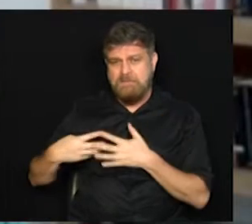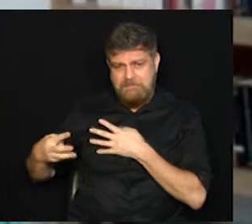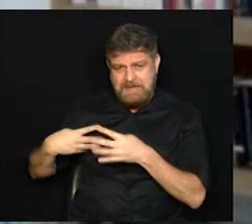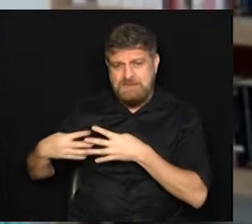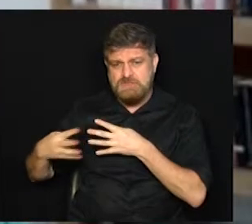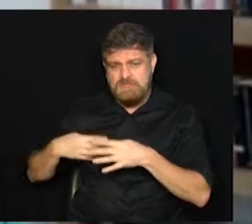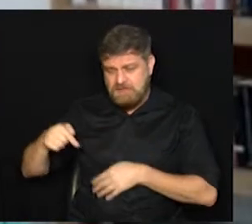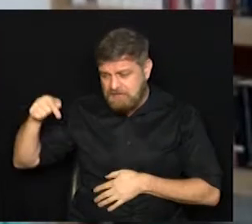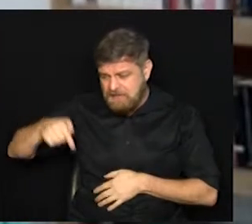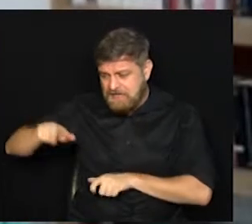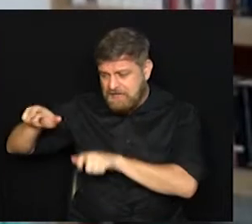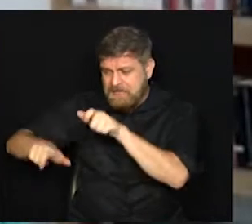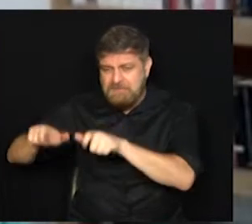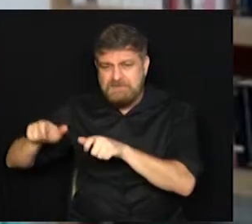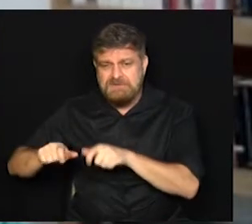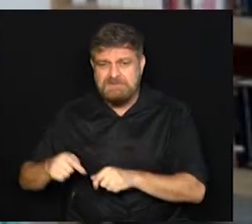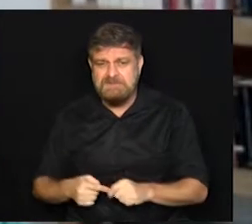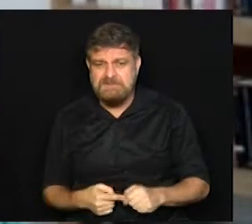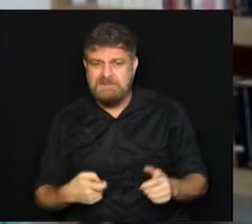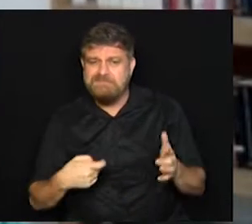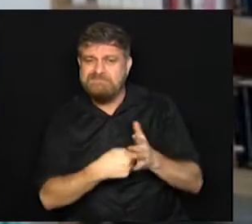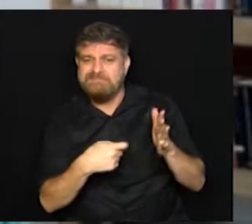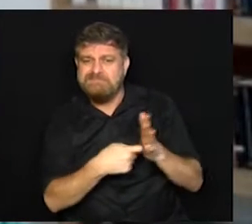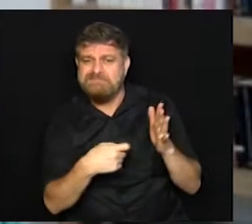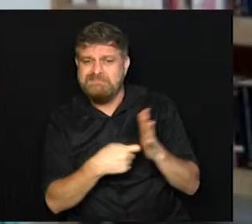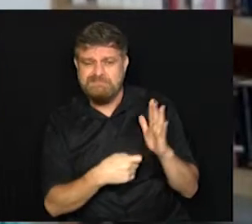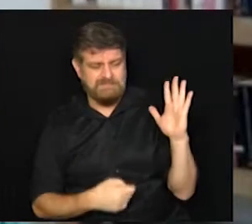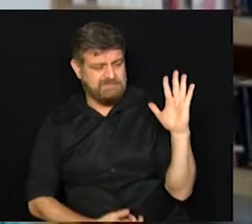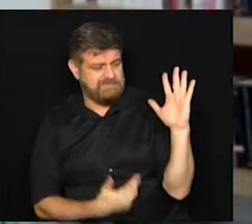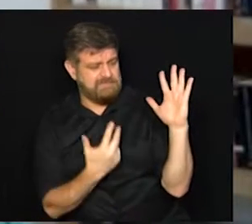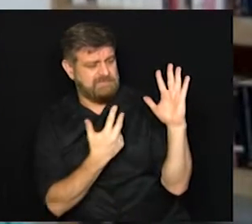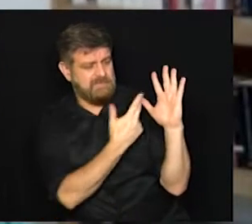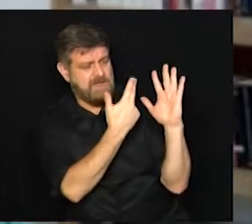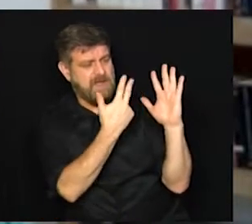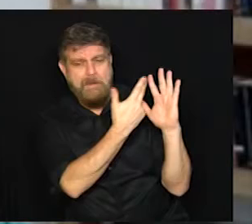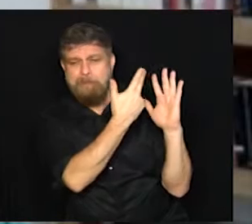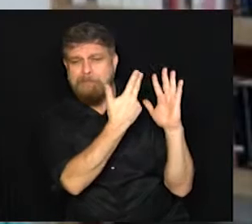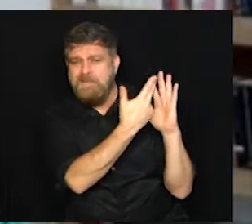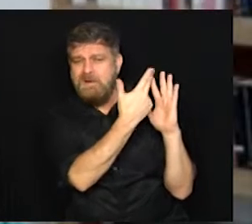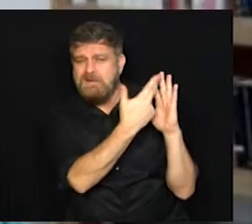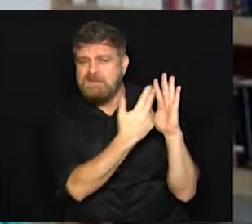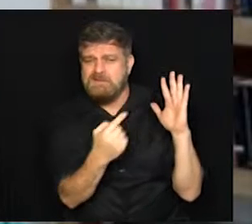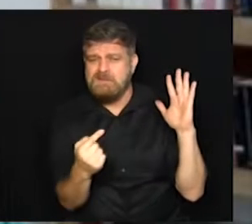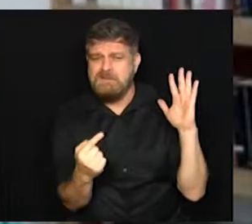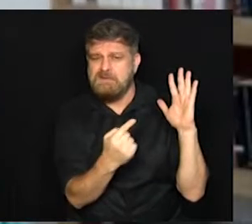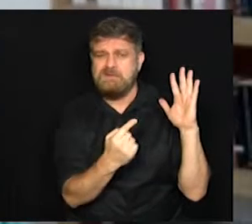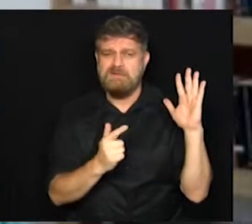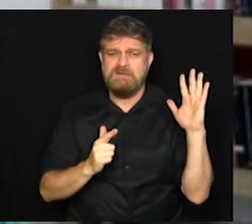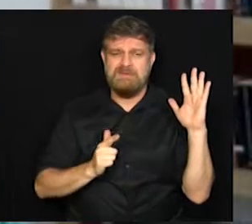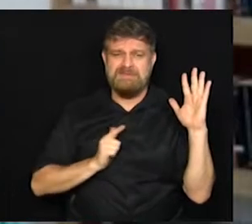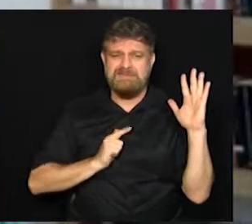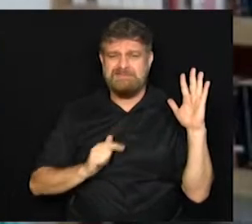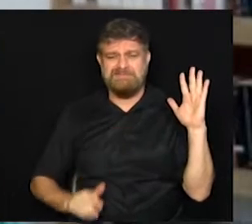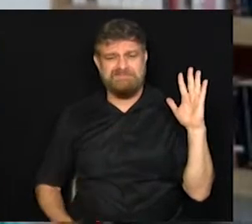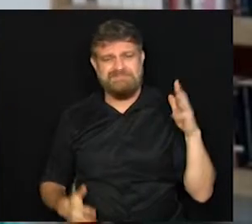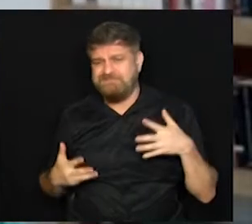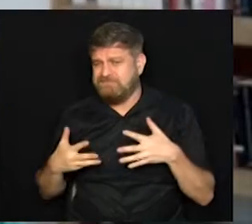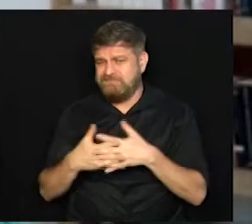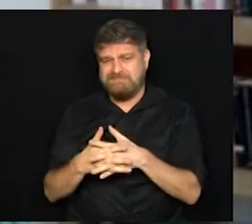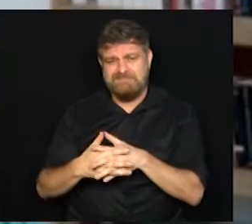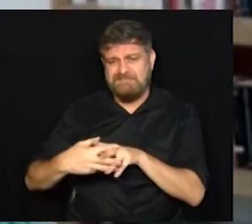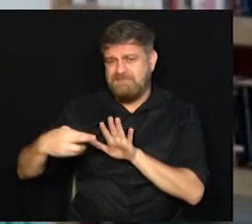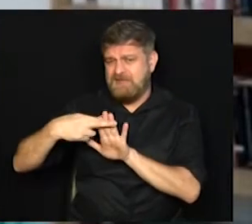Geraldo sobre podas que estão acontecendo, vereador Rossini, e que estão, inclusive, podas contrariando as normas